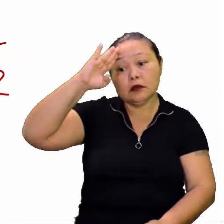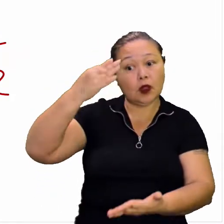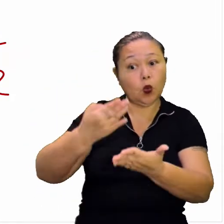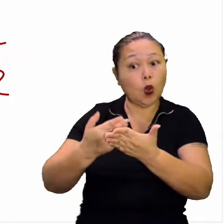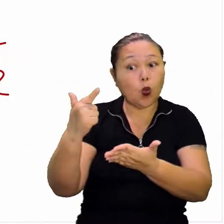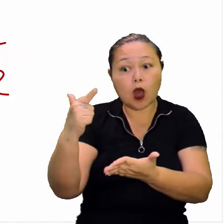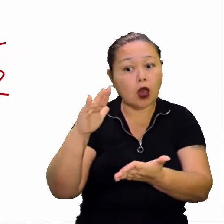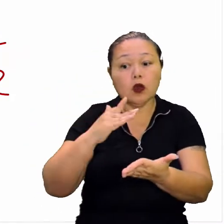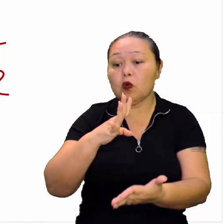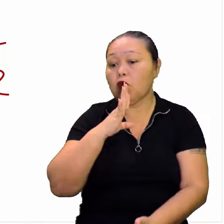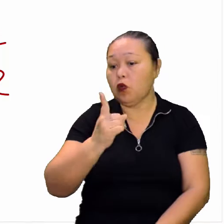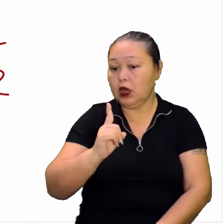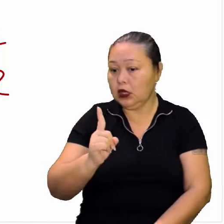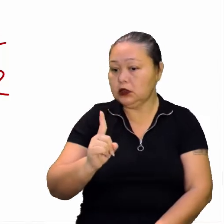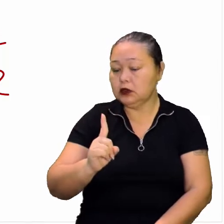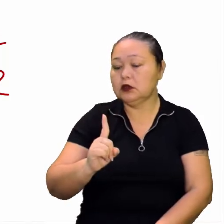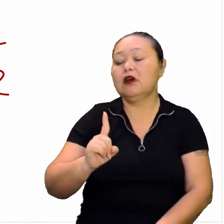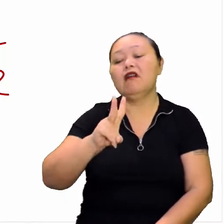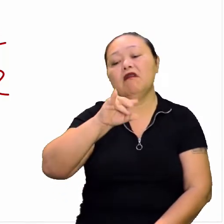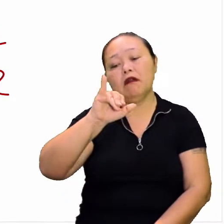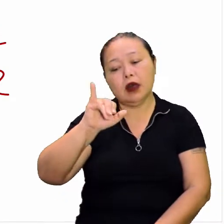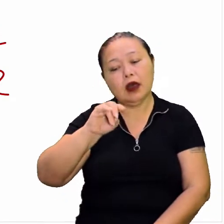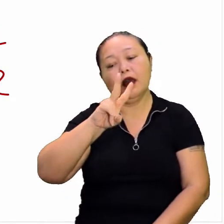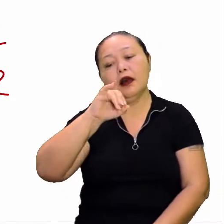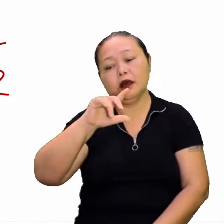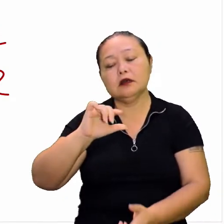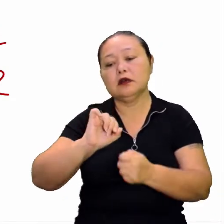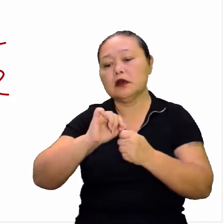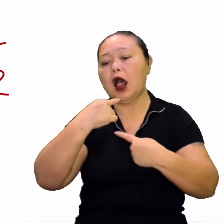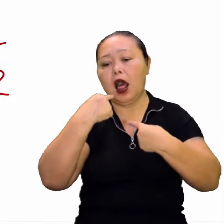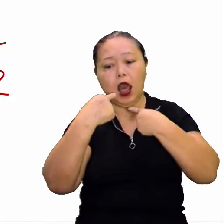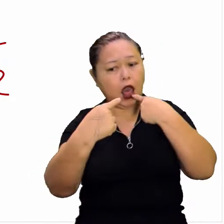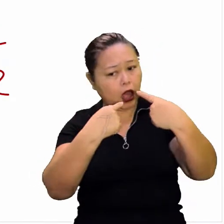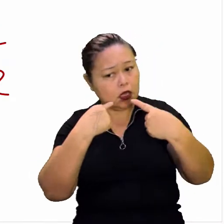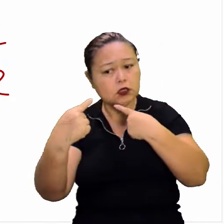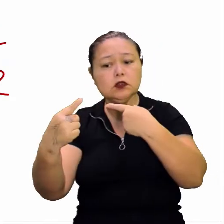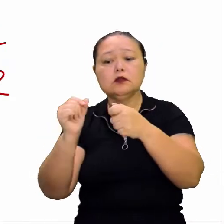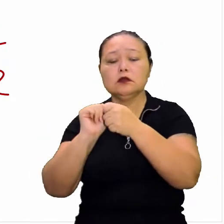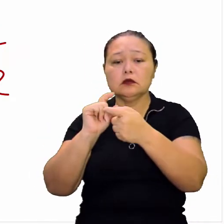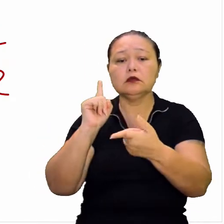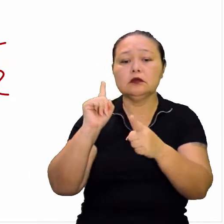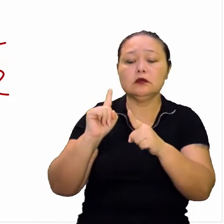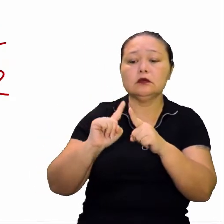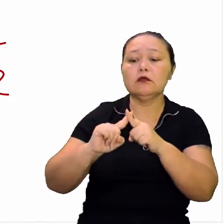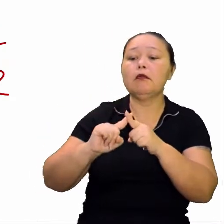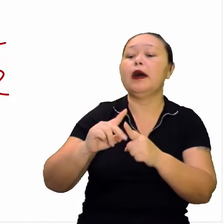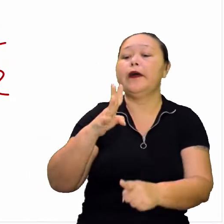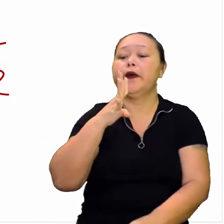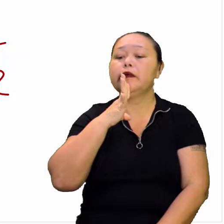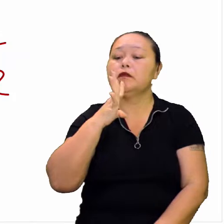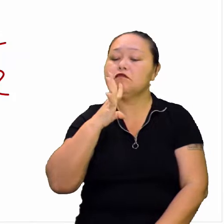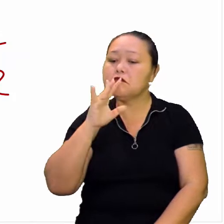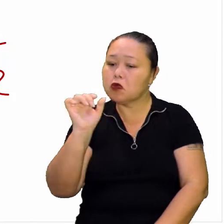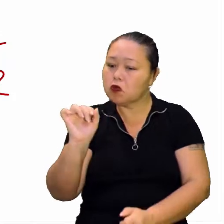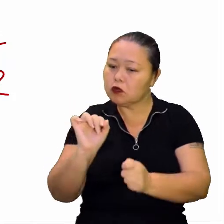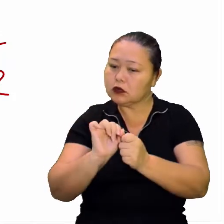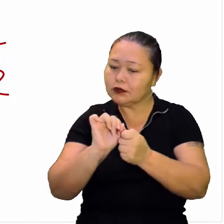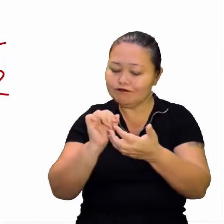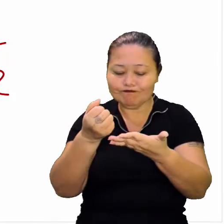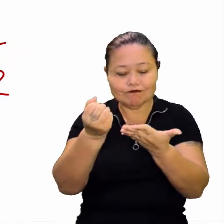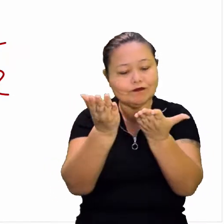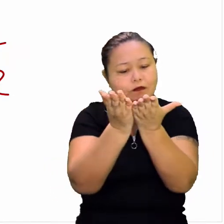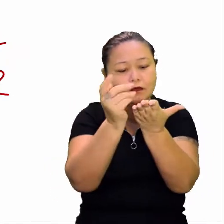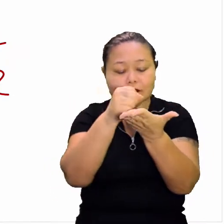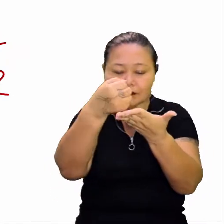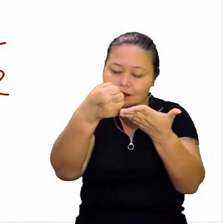crê, que não conhece, vai sim gerar críticas. Mas quem conhece a palavra vai